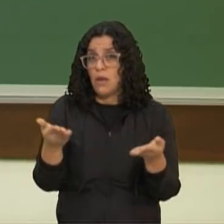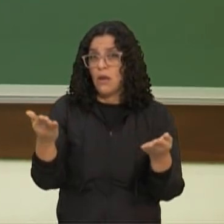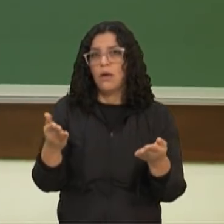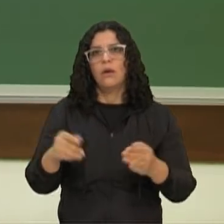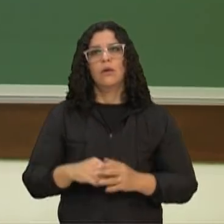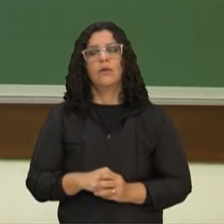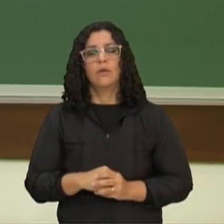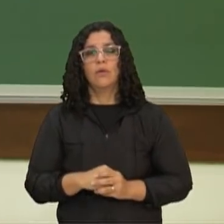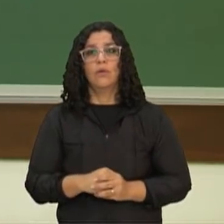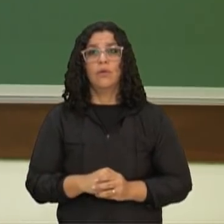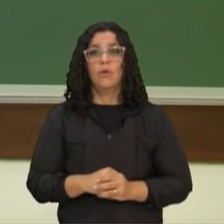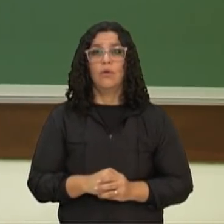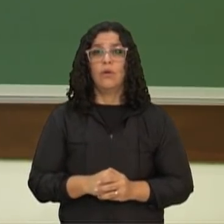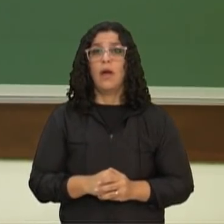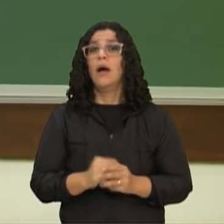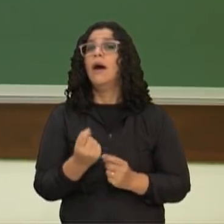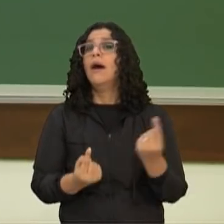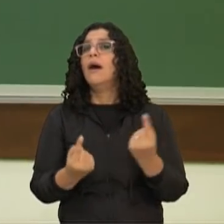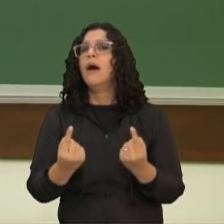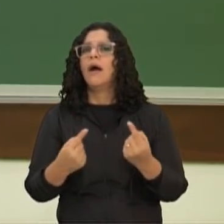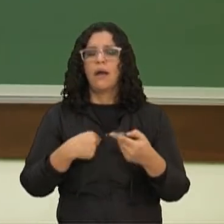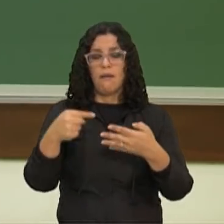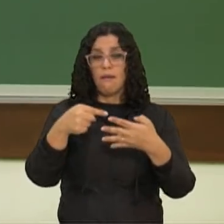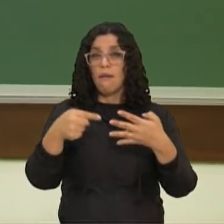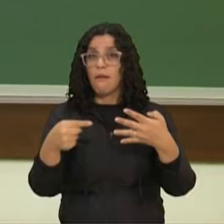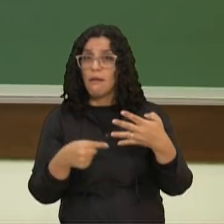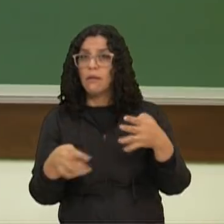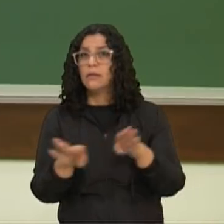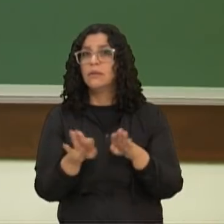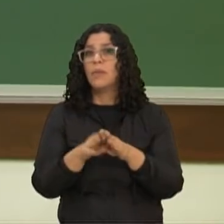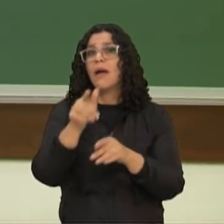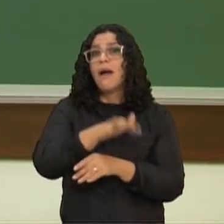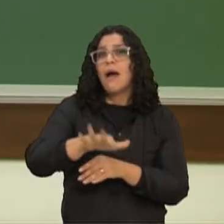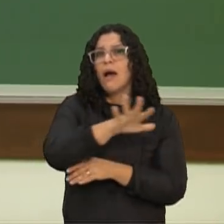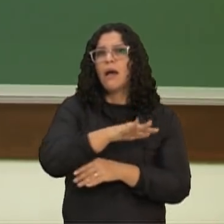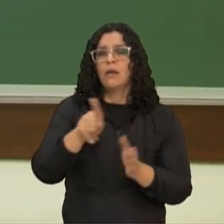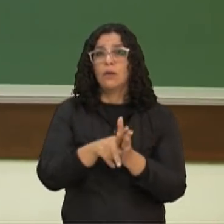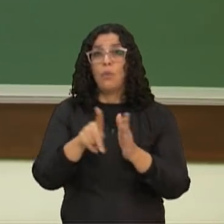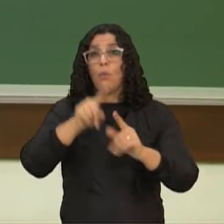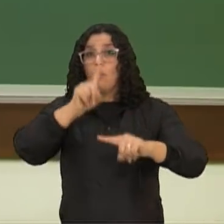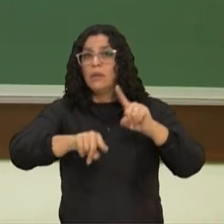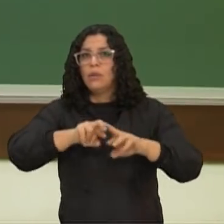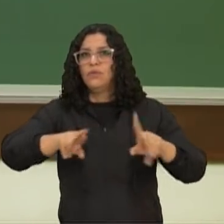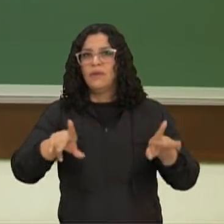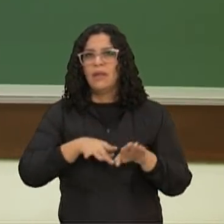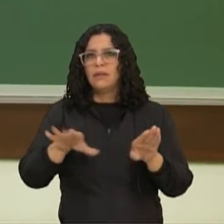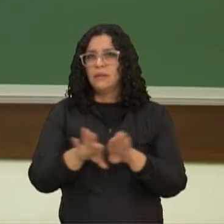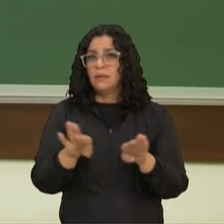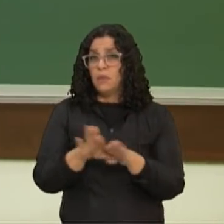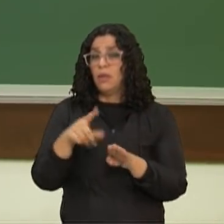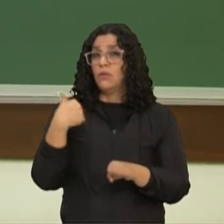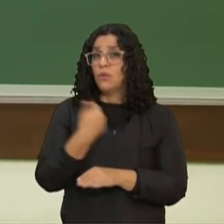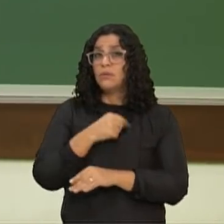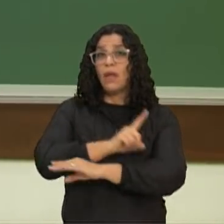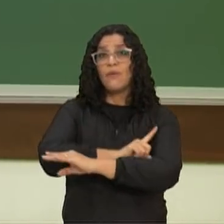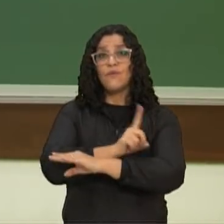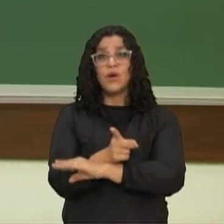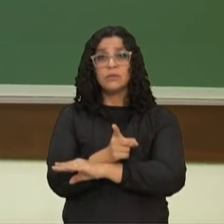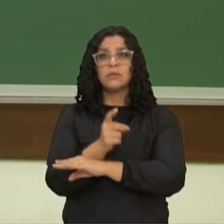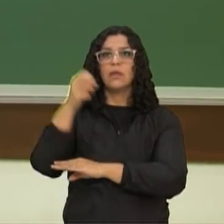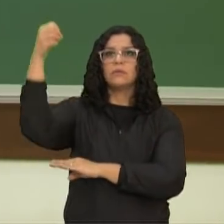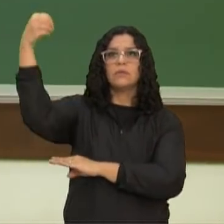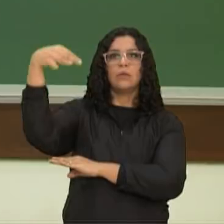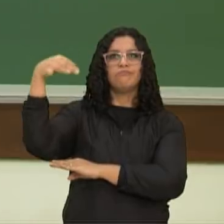caso, cada correspondência que temos ali de um constituinte, um material diferente, vai ter uma velocidade da luz que